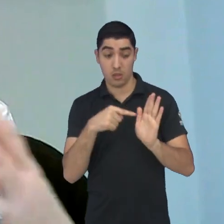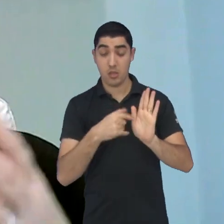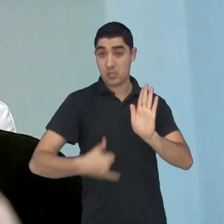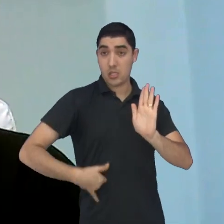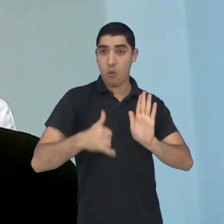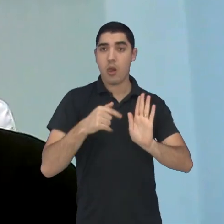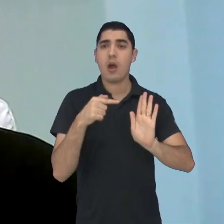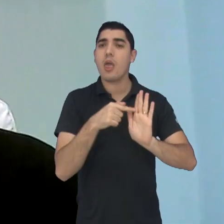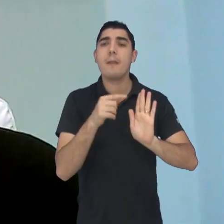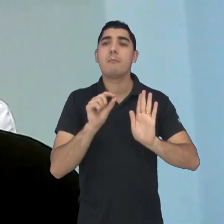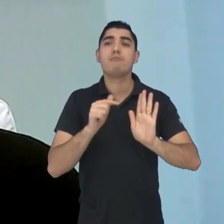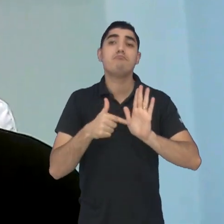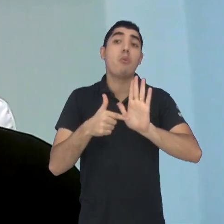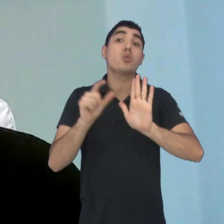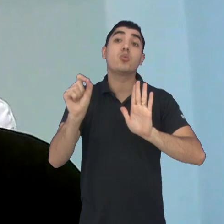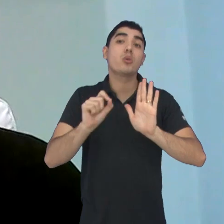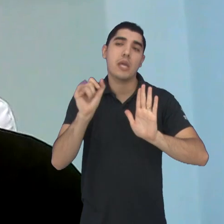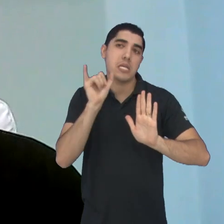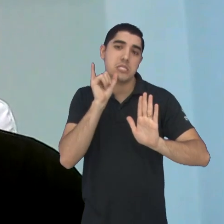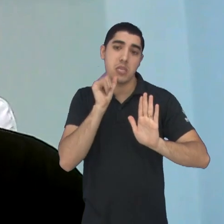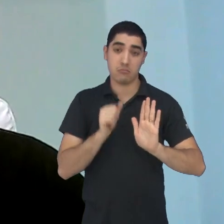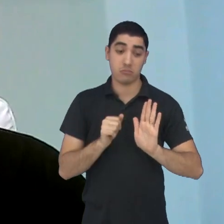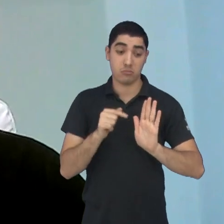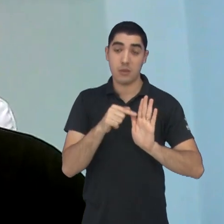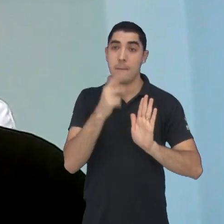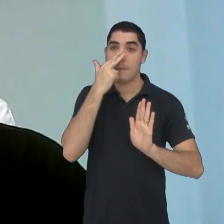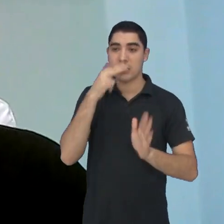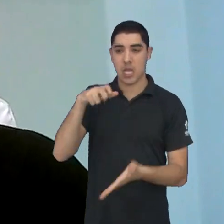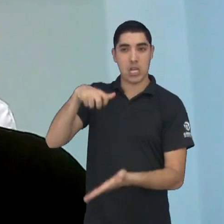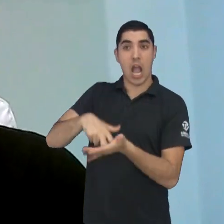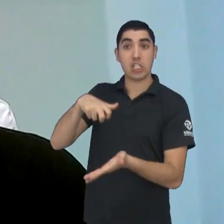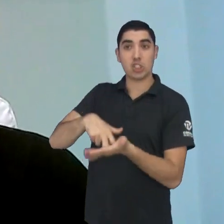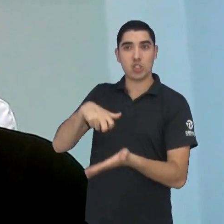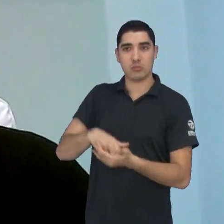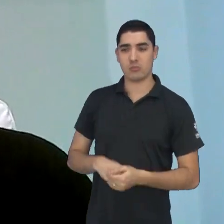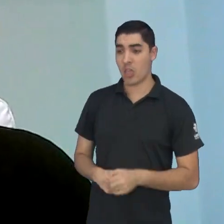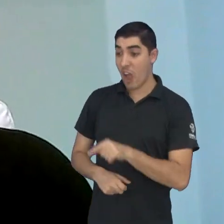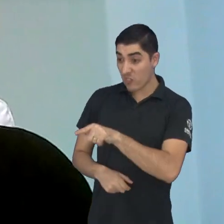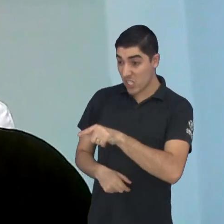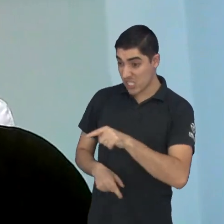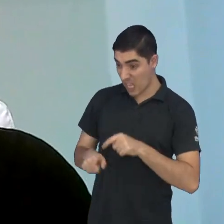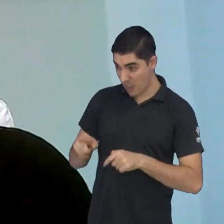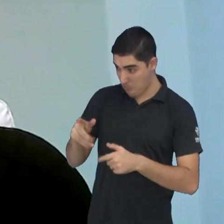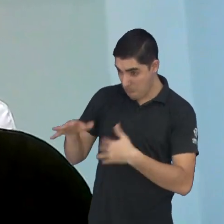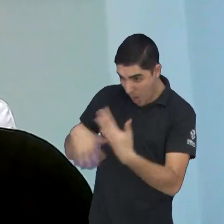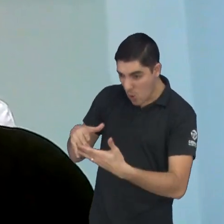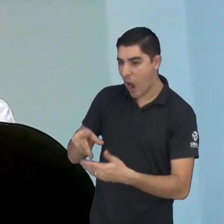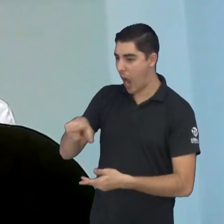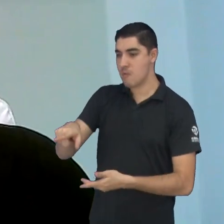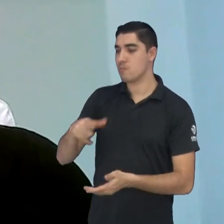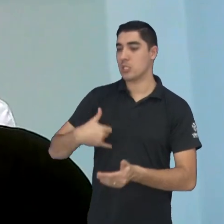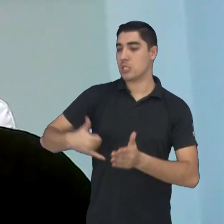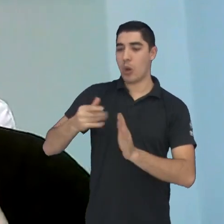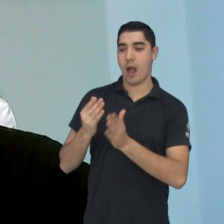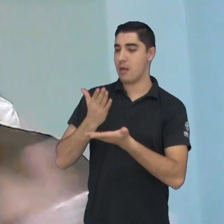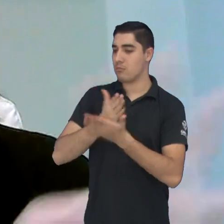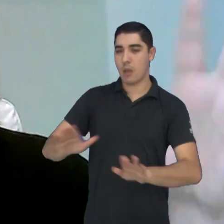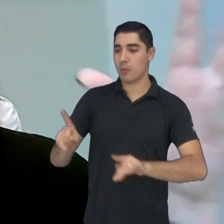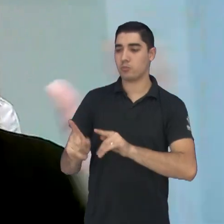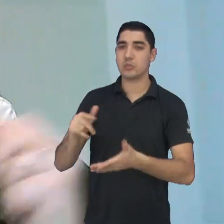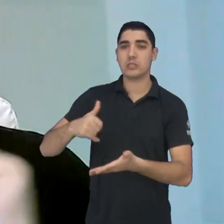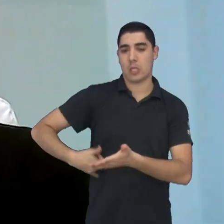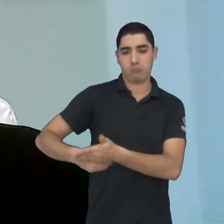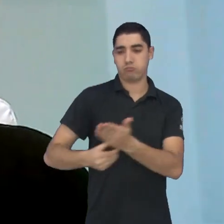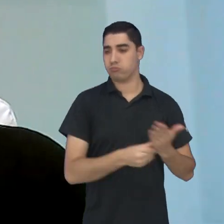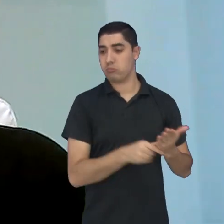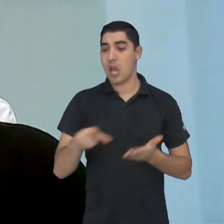assim, nessa relação parental, a castigos. Então, a primeira coisa que o pai faz, a mãe faz, é: vai